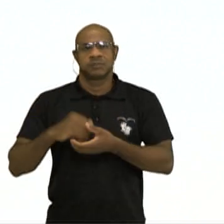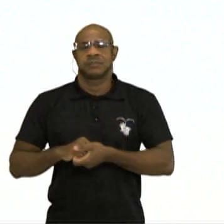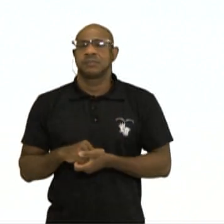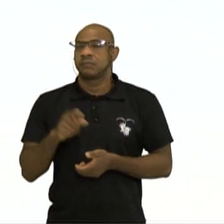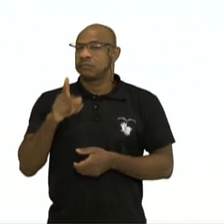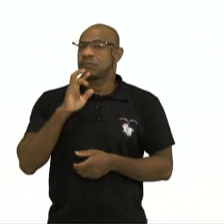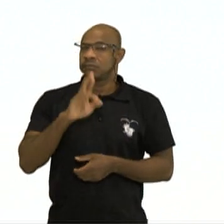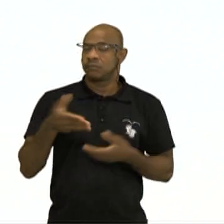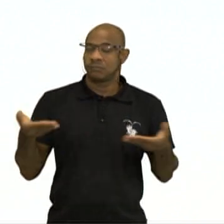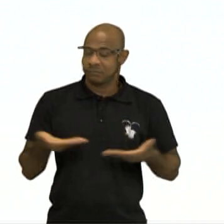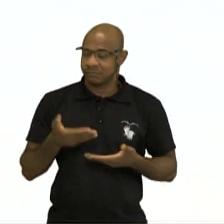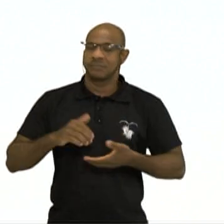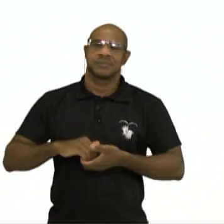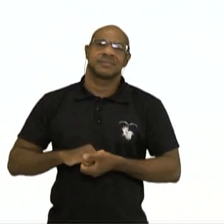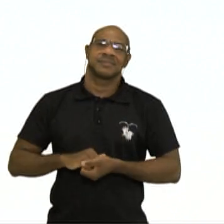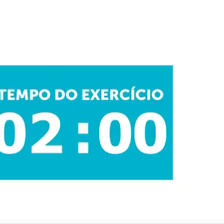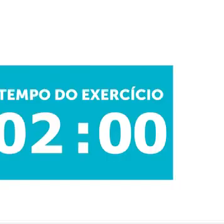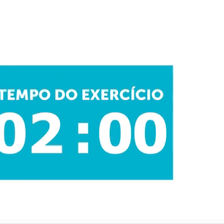de responder.